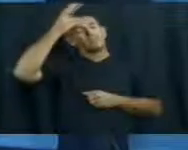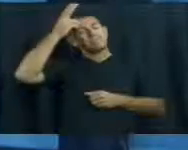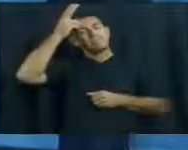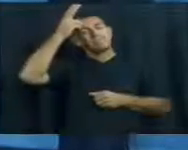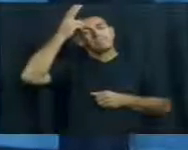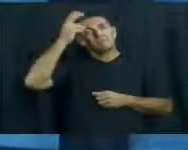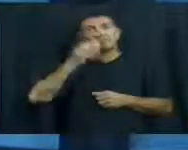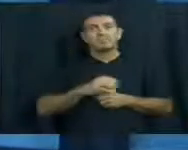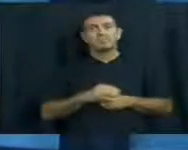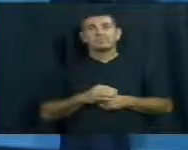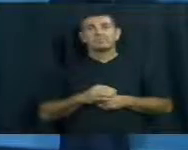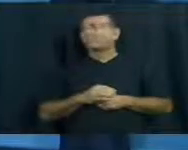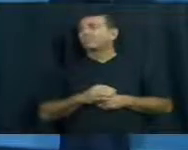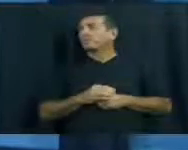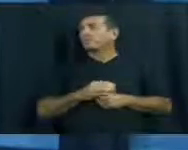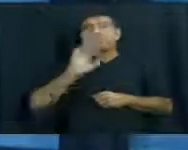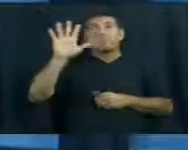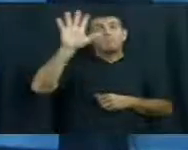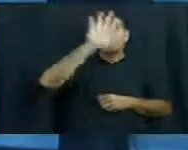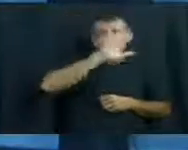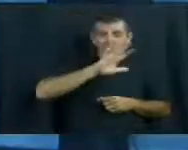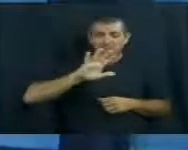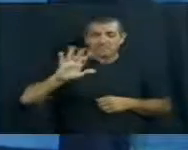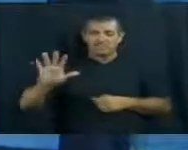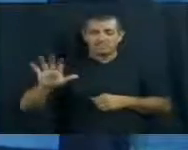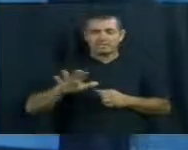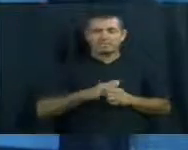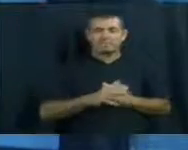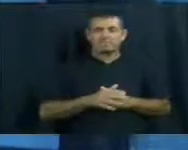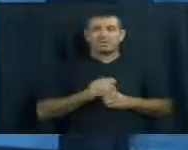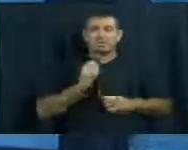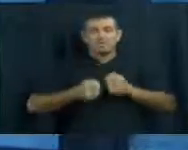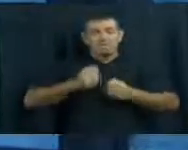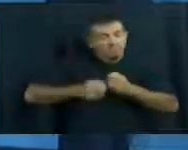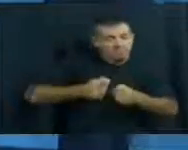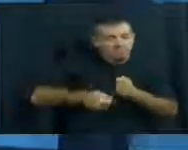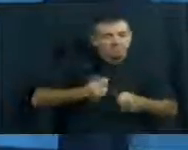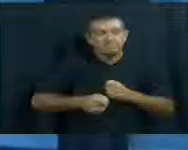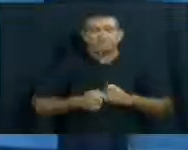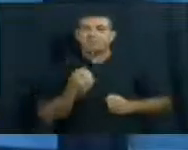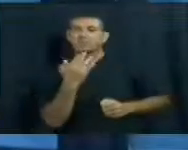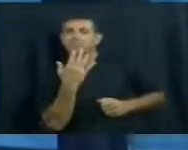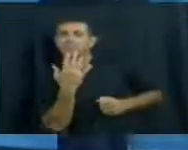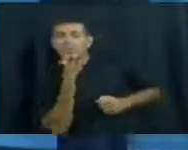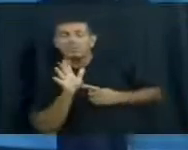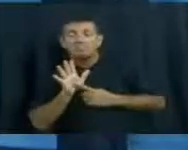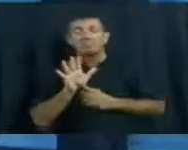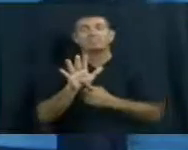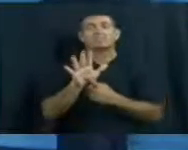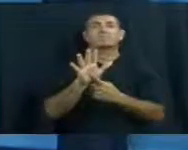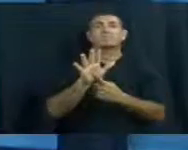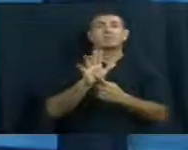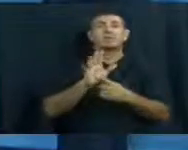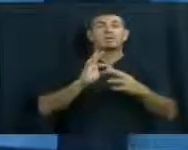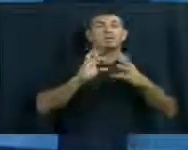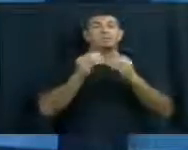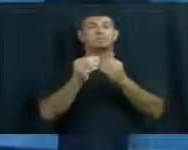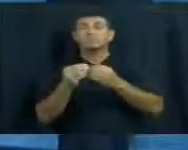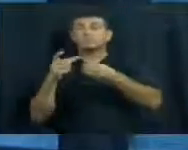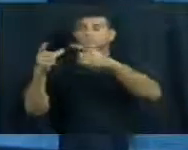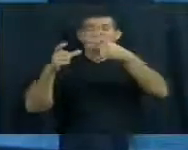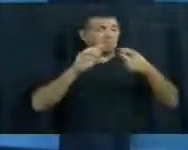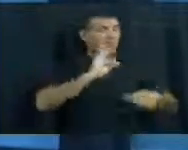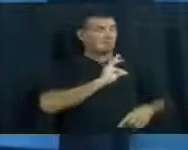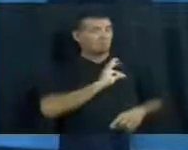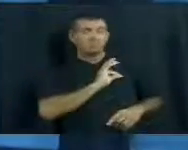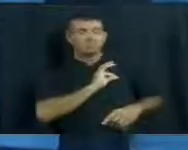nosso mapa do samba, né? Que é essa ferramenta que serve para nortear todos os órgãos públicos, Polícia